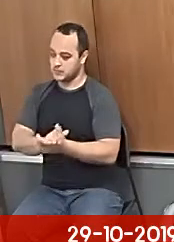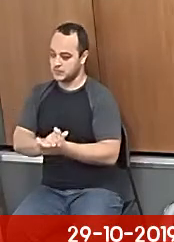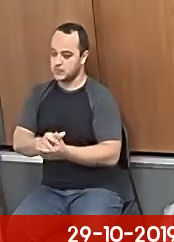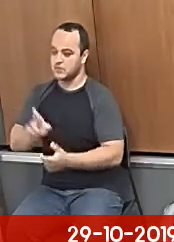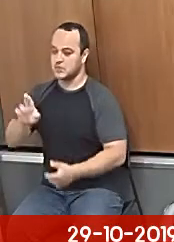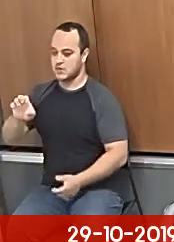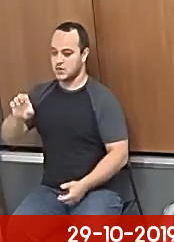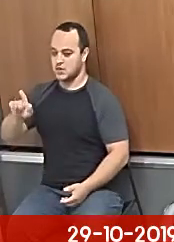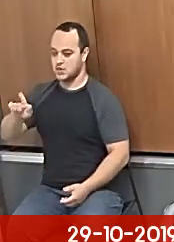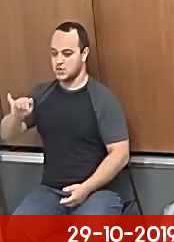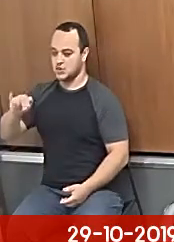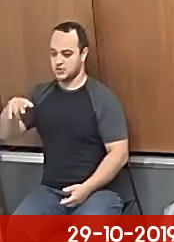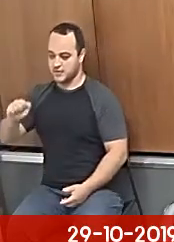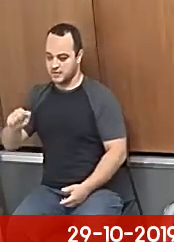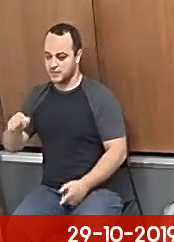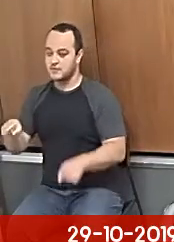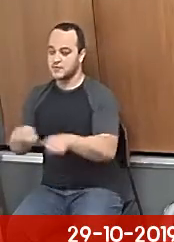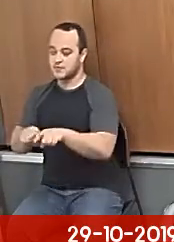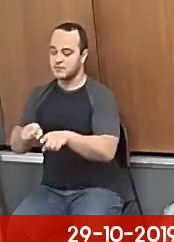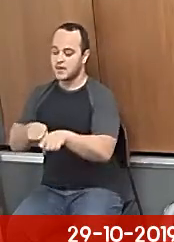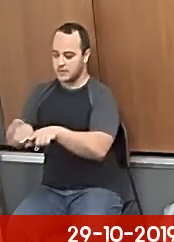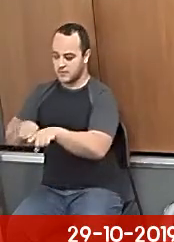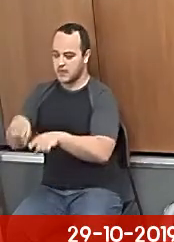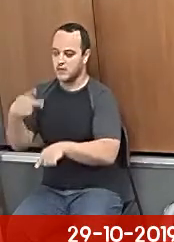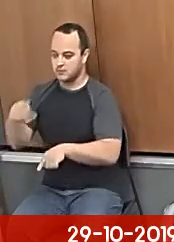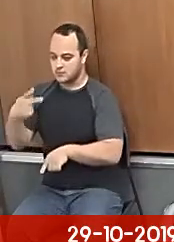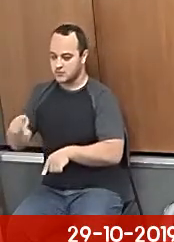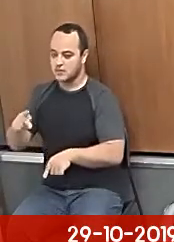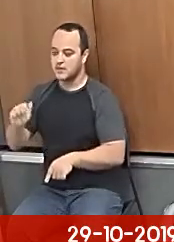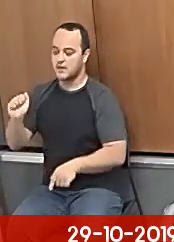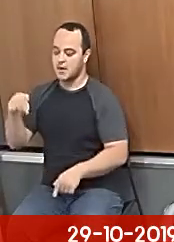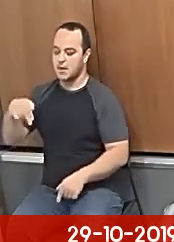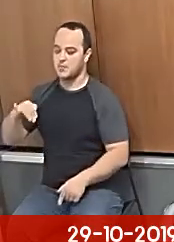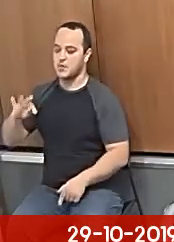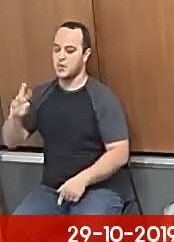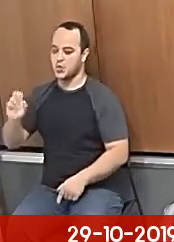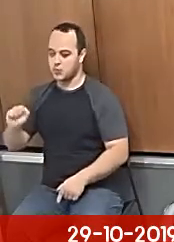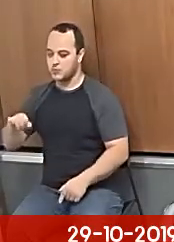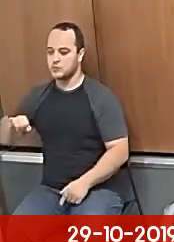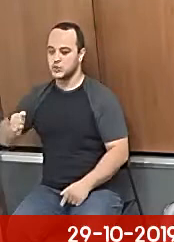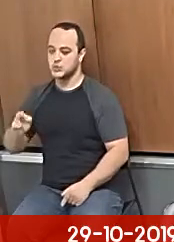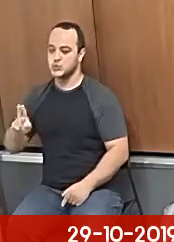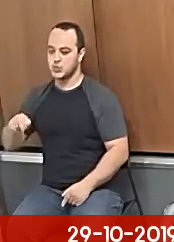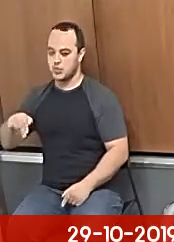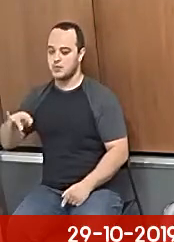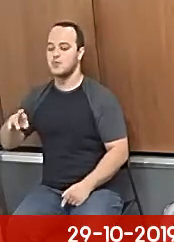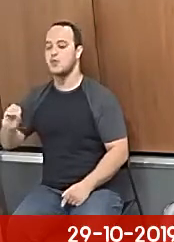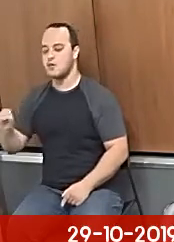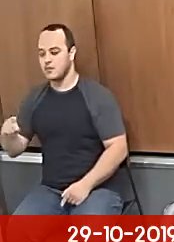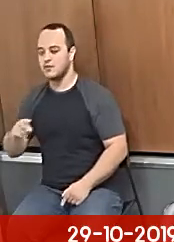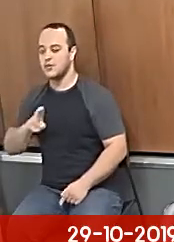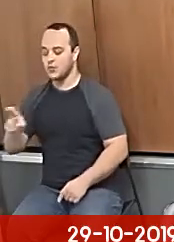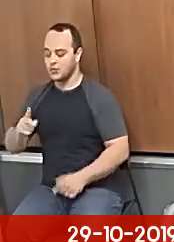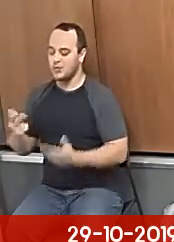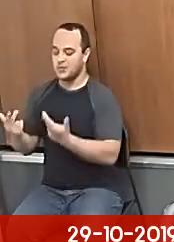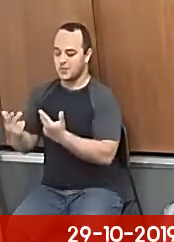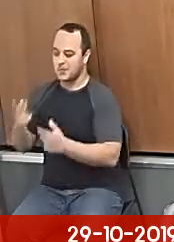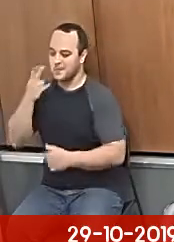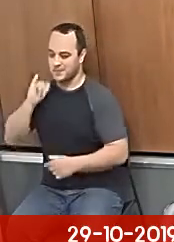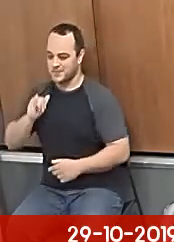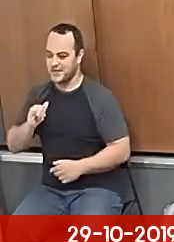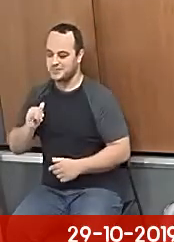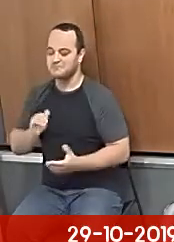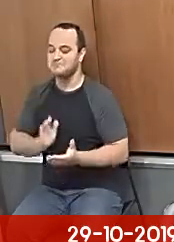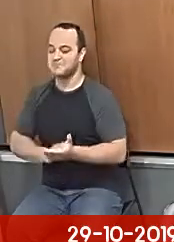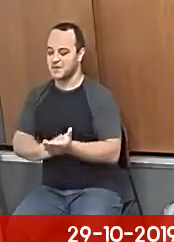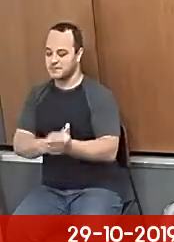e também o Hamilton Júnior, o filho, que está entre os dois lá. Ó. O Hamilton Júnior tem o nome do pai. Né? Parabéns a esse apoio da